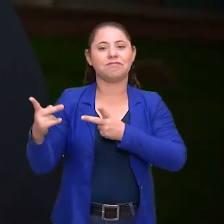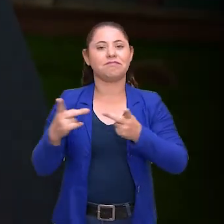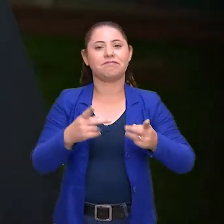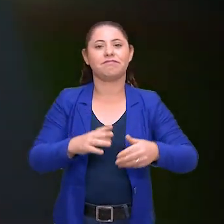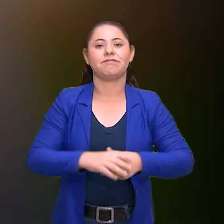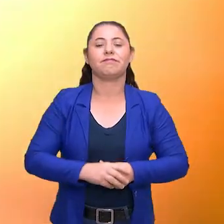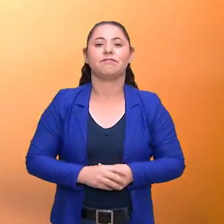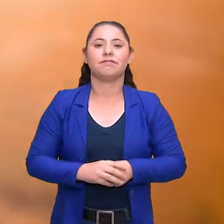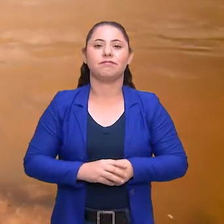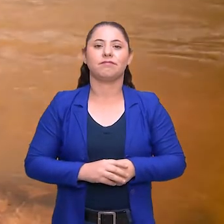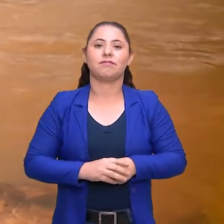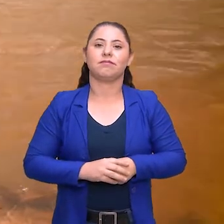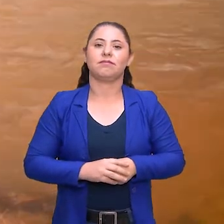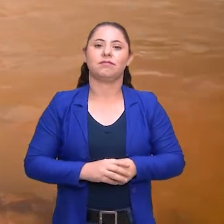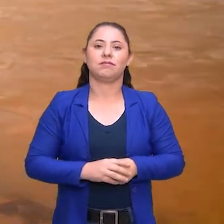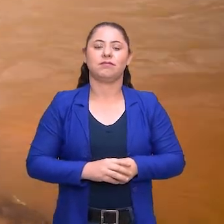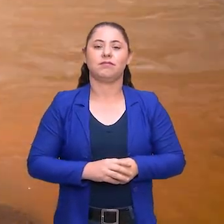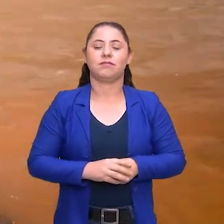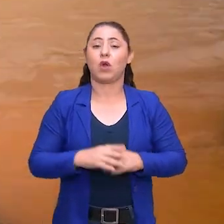sua visita.